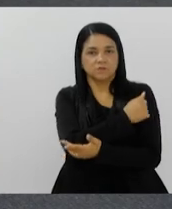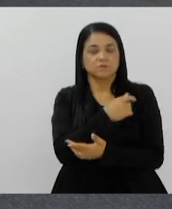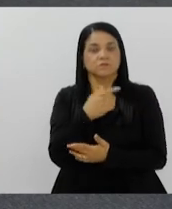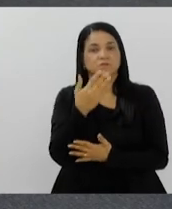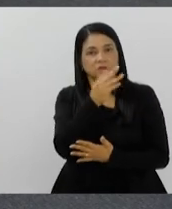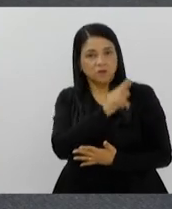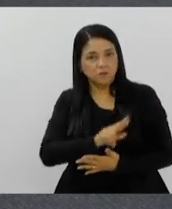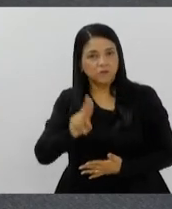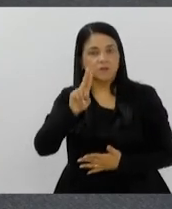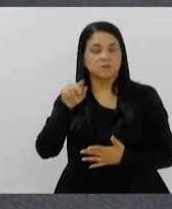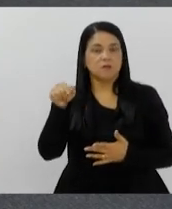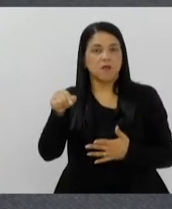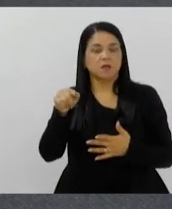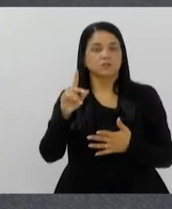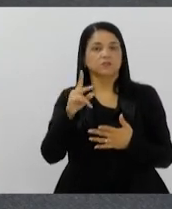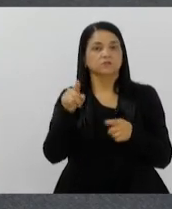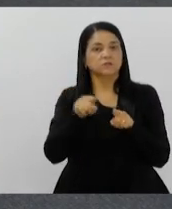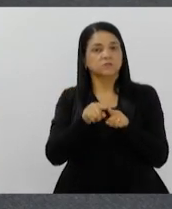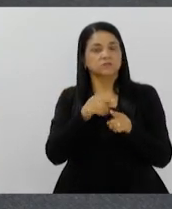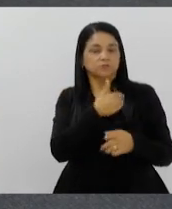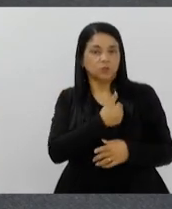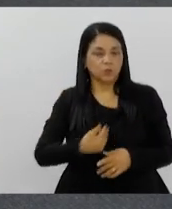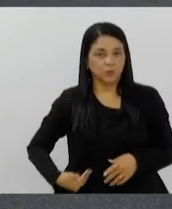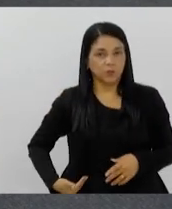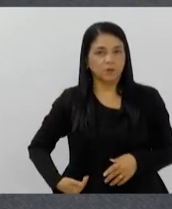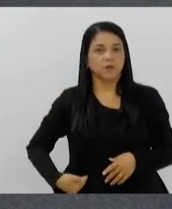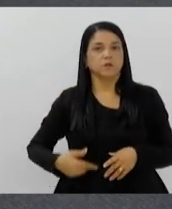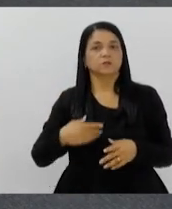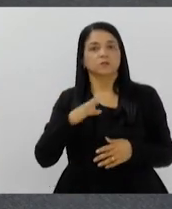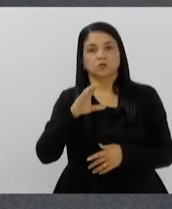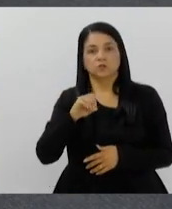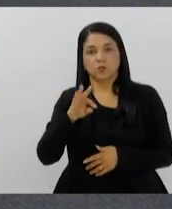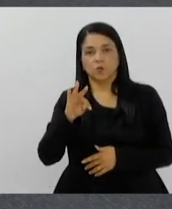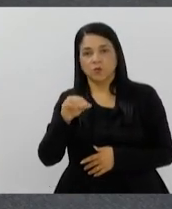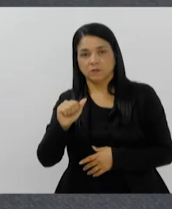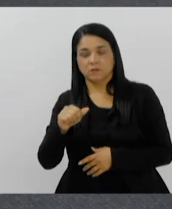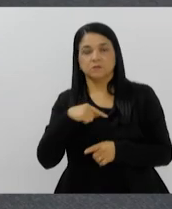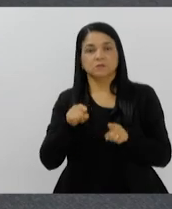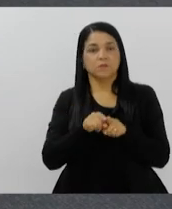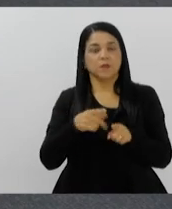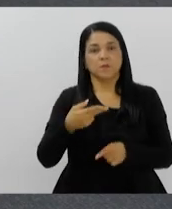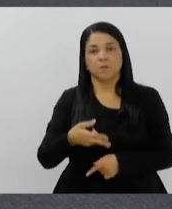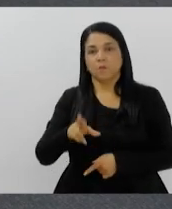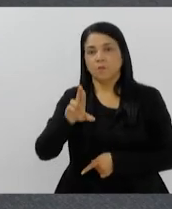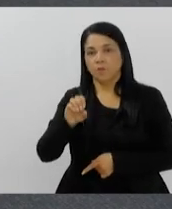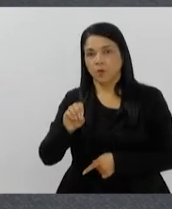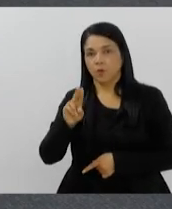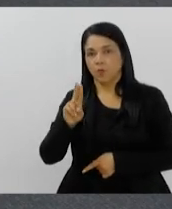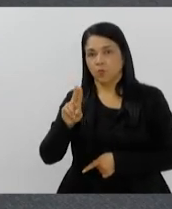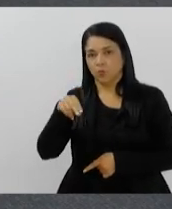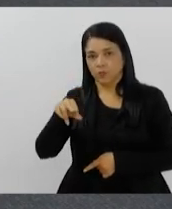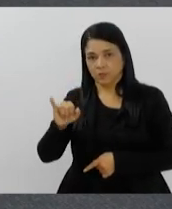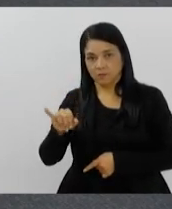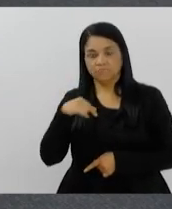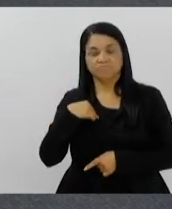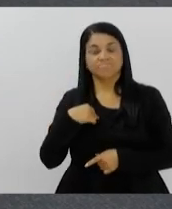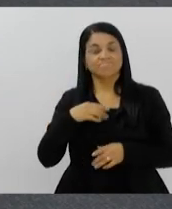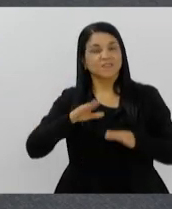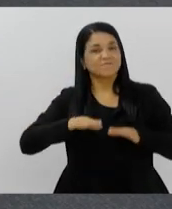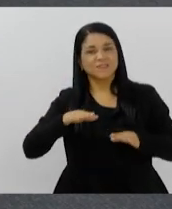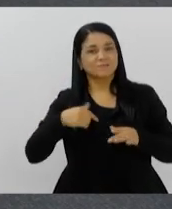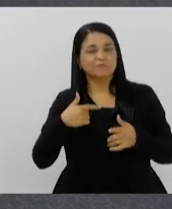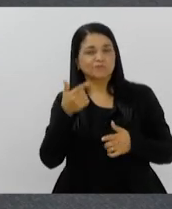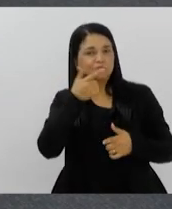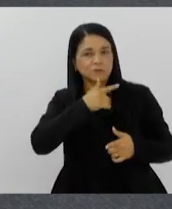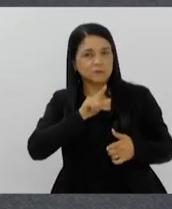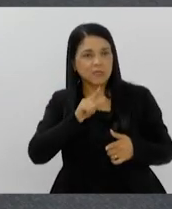superior, através das universidades públicas, das cotas ou do ProUni, muitas vezes não são o